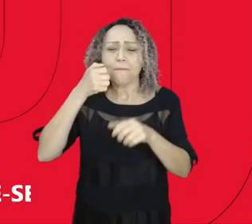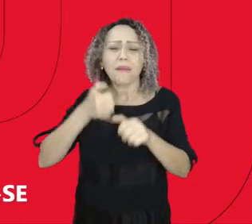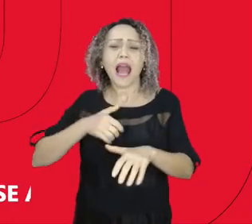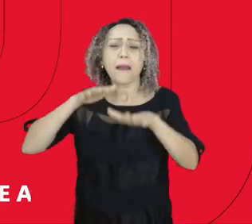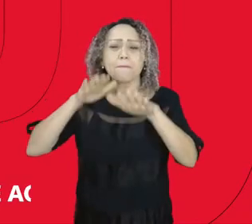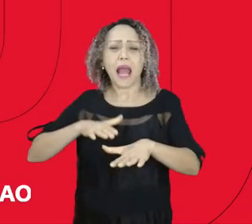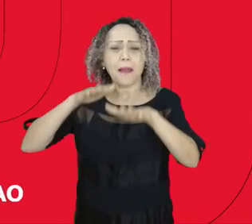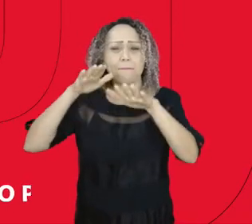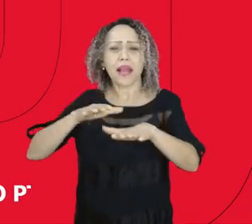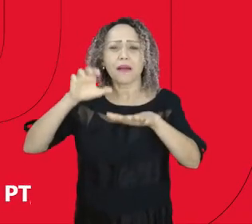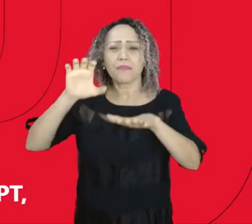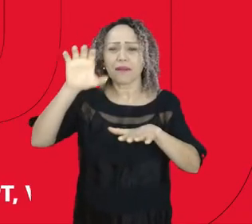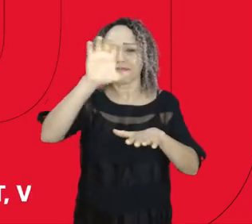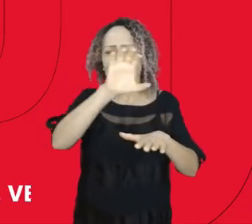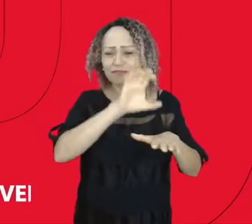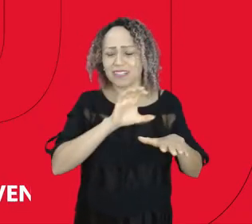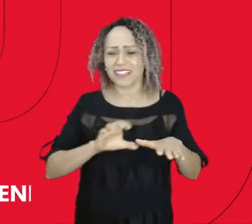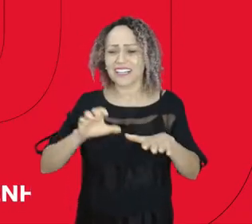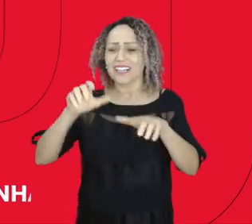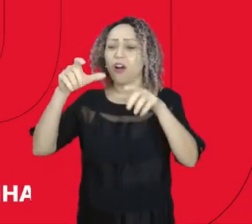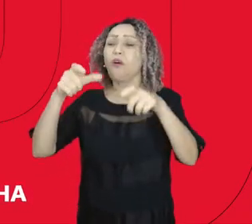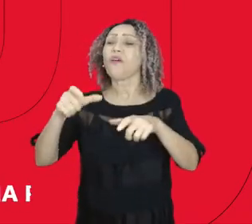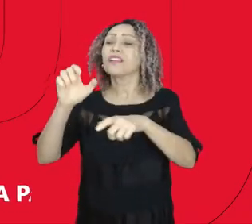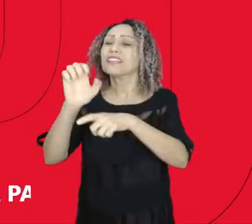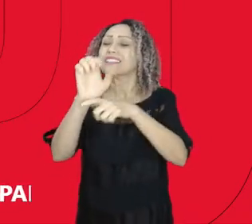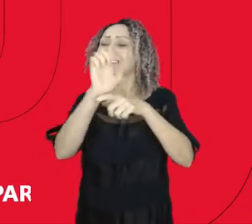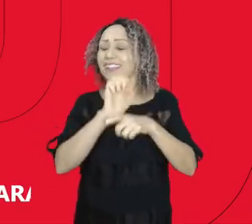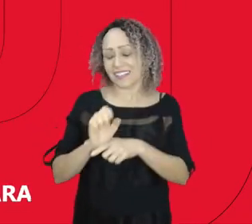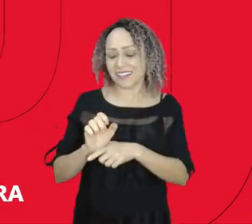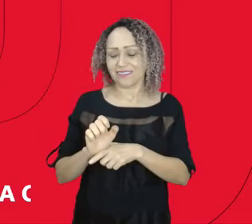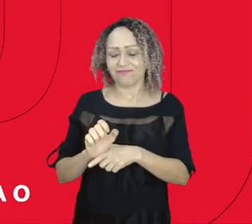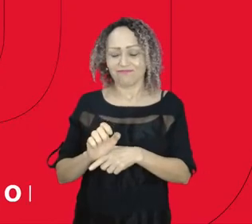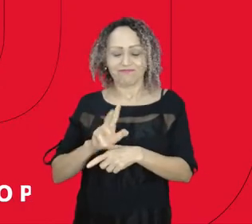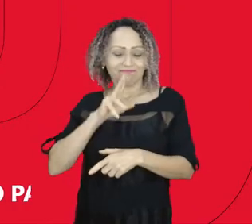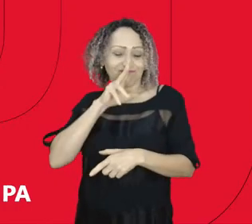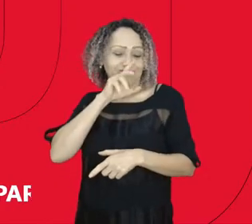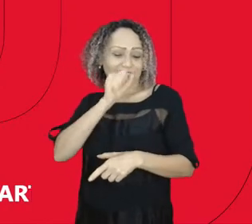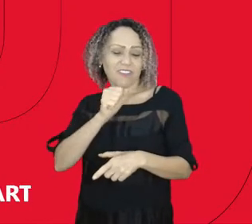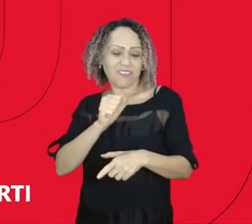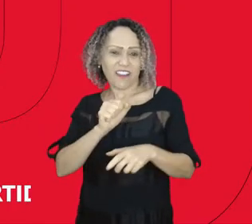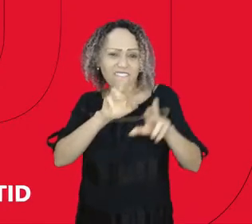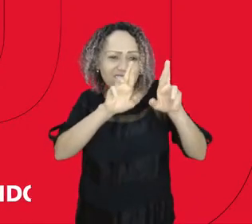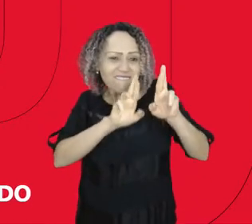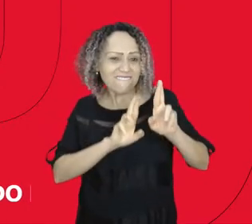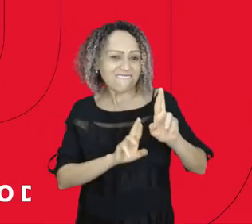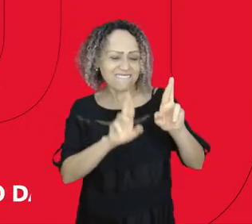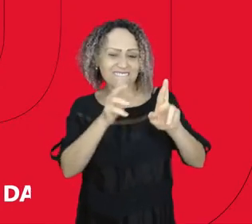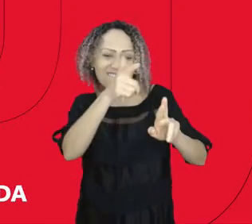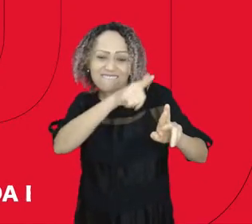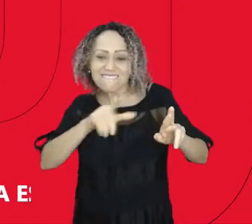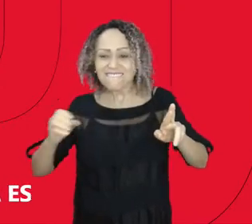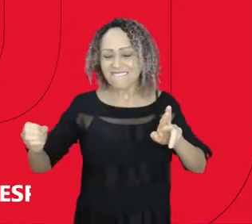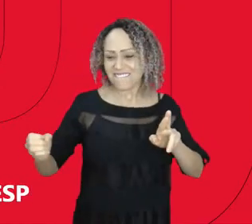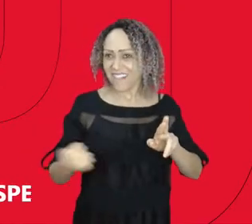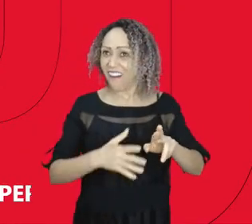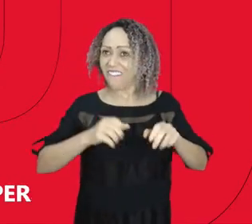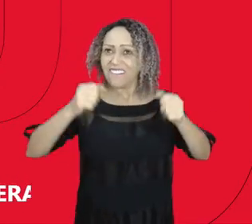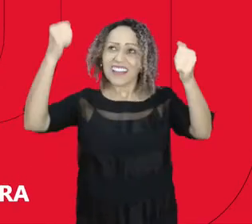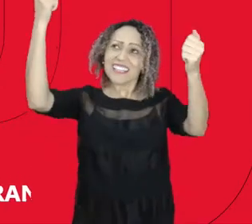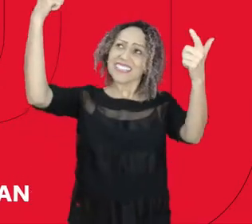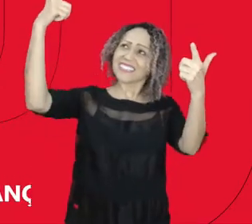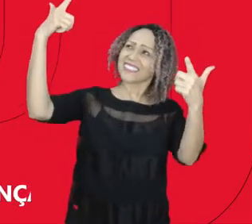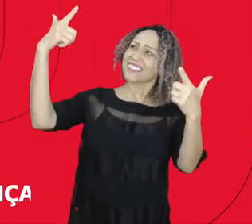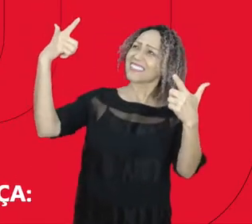as regiões, com essa energia, essa esperança renovada, com esse sol nos